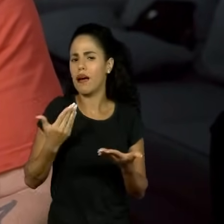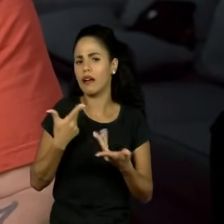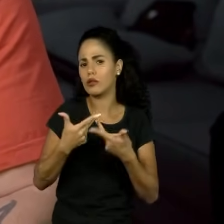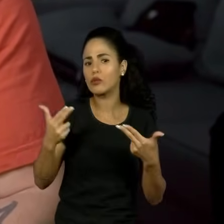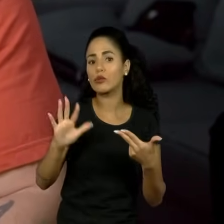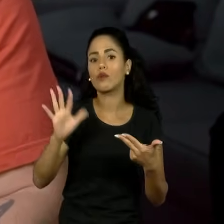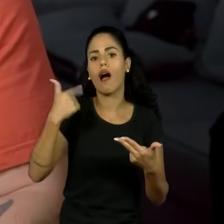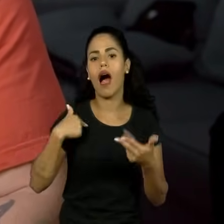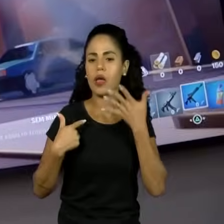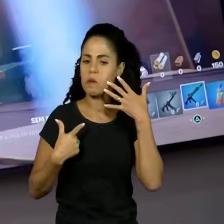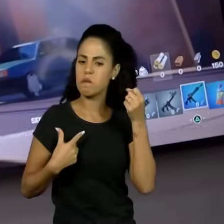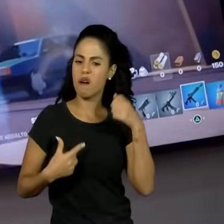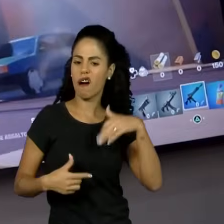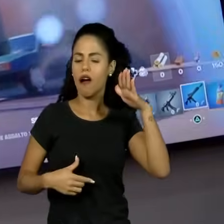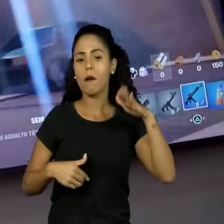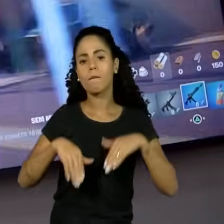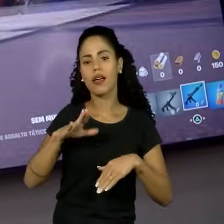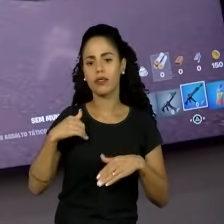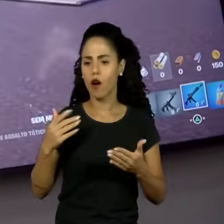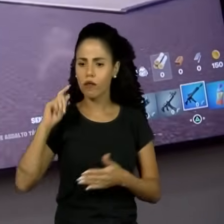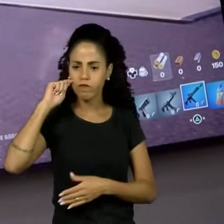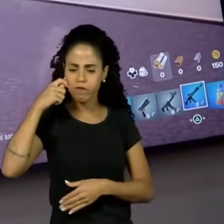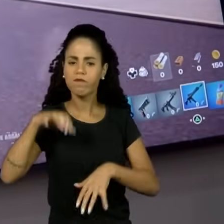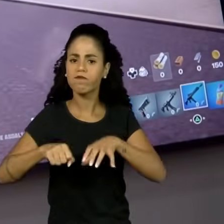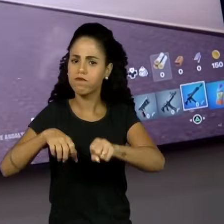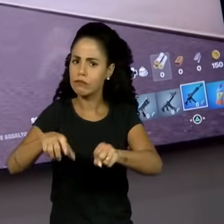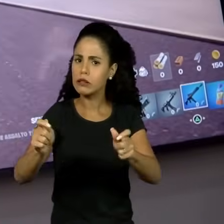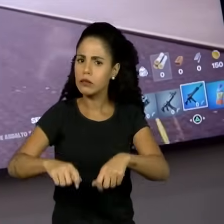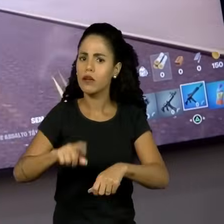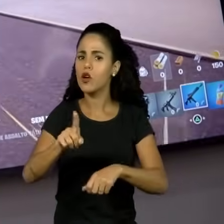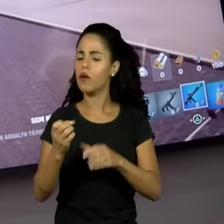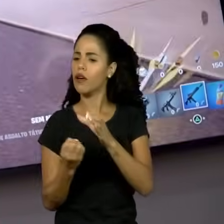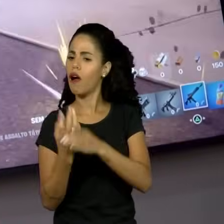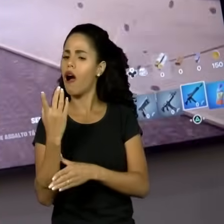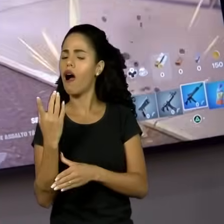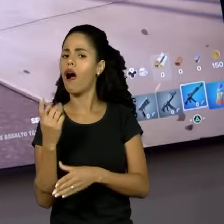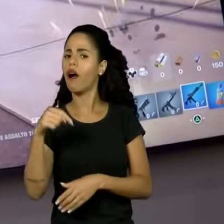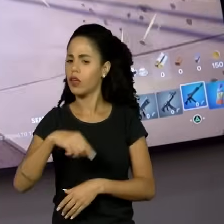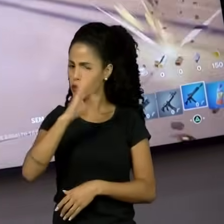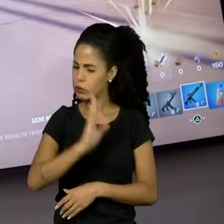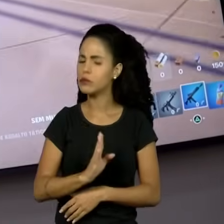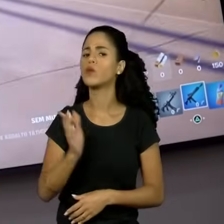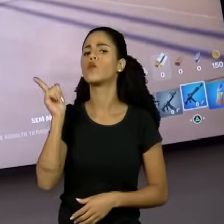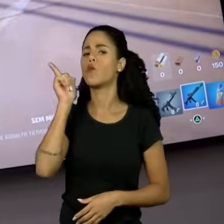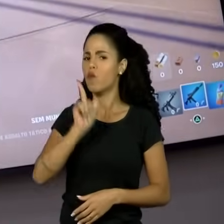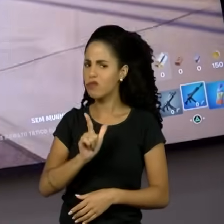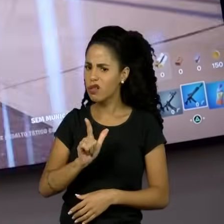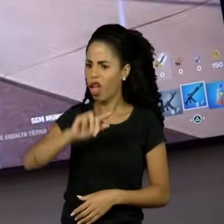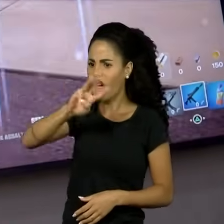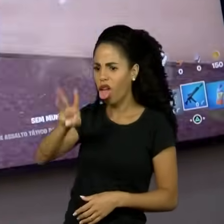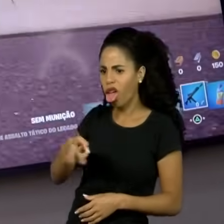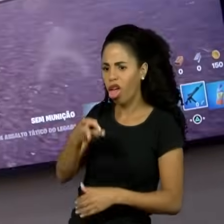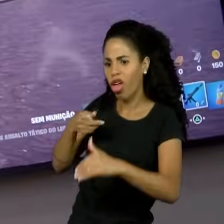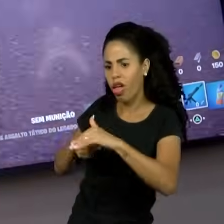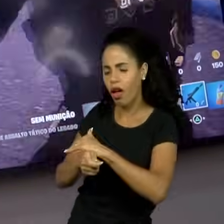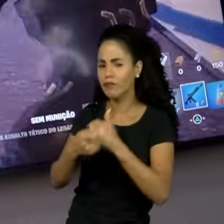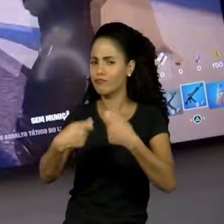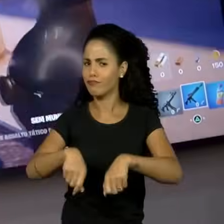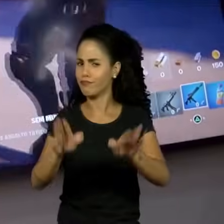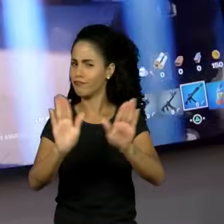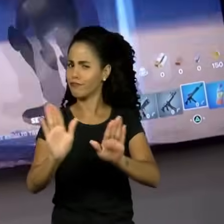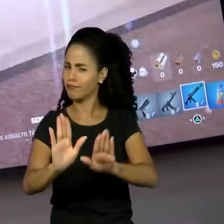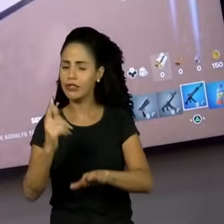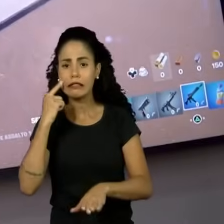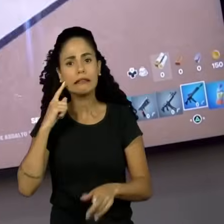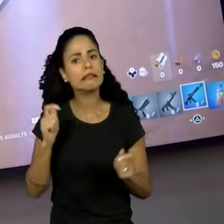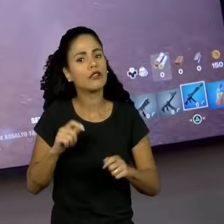da branquitude. Foi um momento que eu vi que dava para desenvolver games no Brasil e que não precisava de milhões de dólares como antigamente,